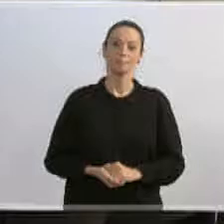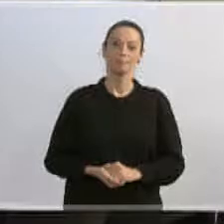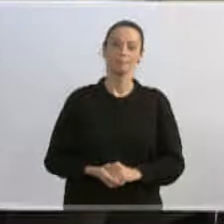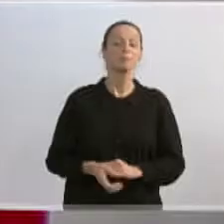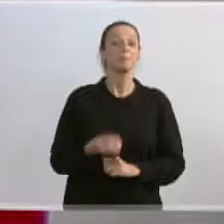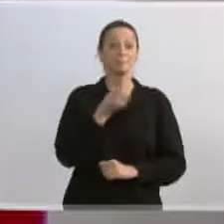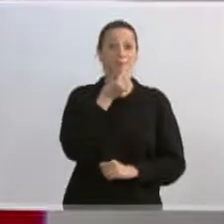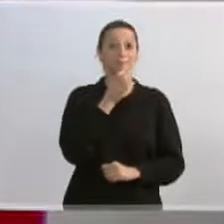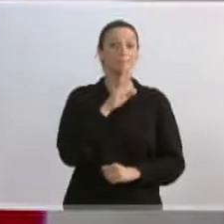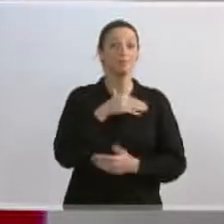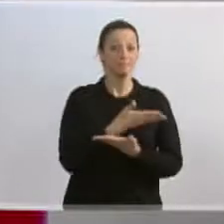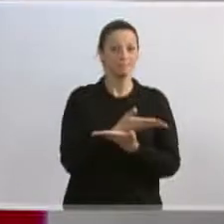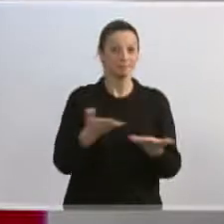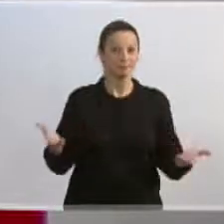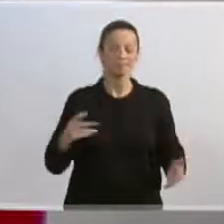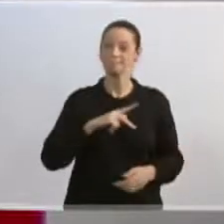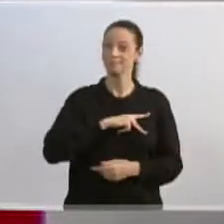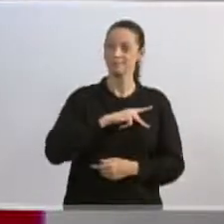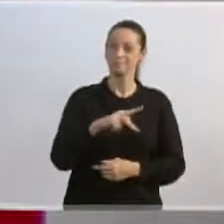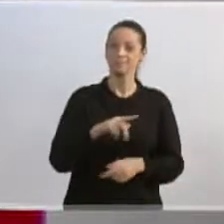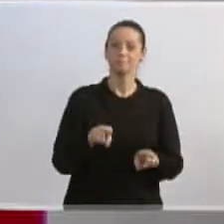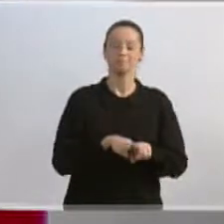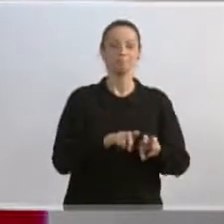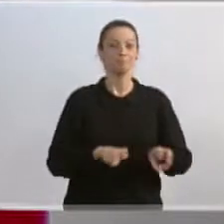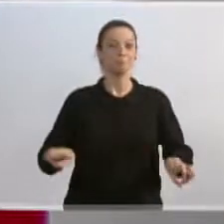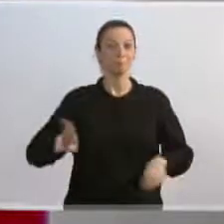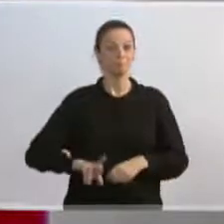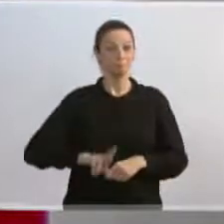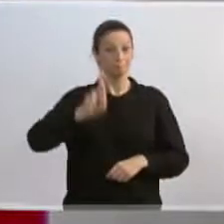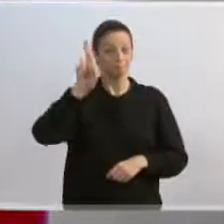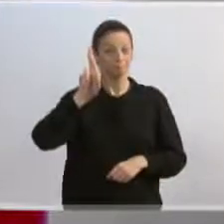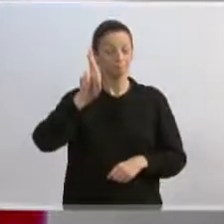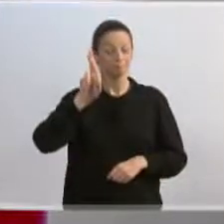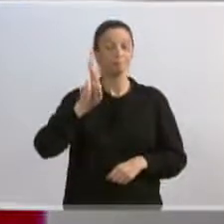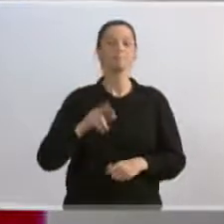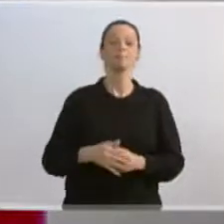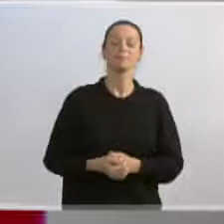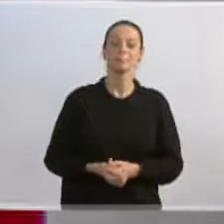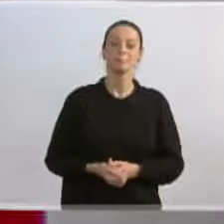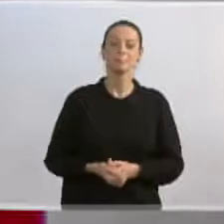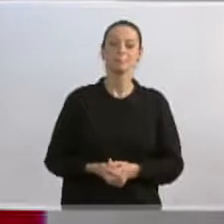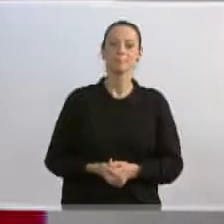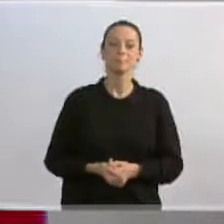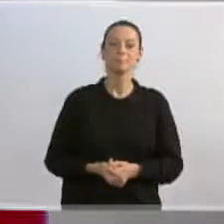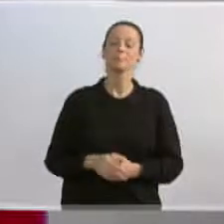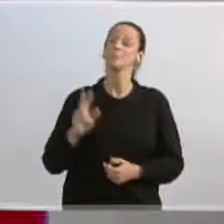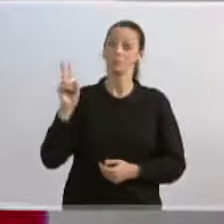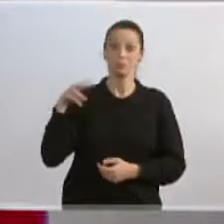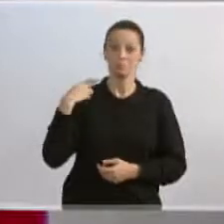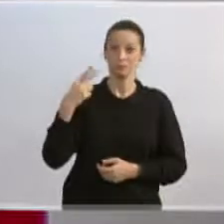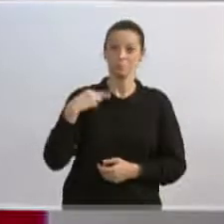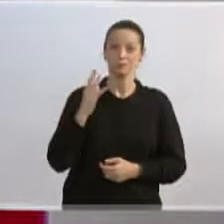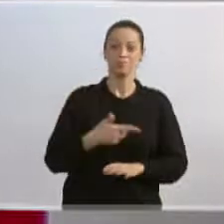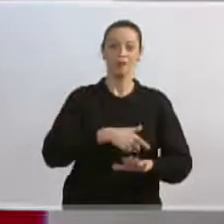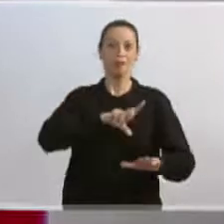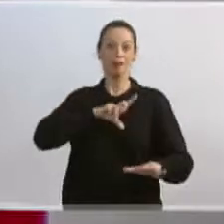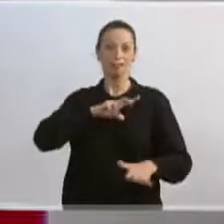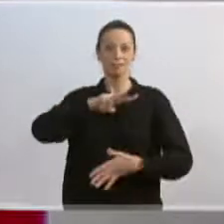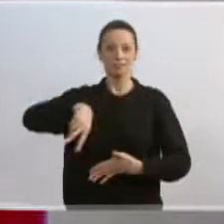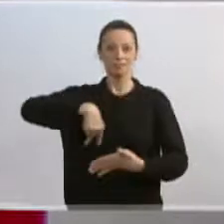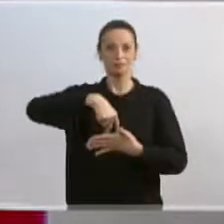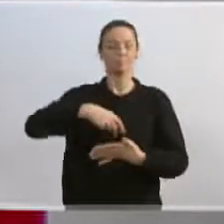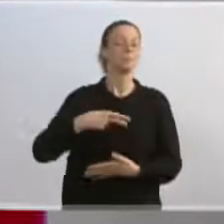muito boa tarde senhor presidente a mesa diretora desta casa aos vereadores que me antecederam na tribuna